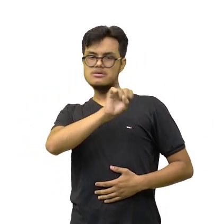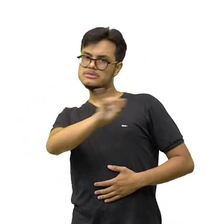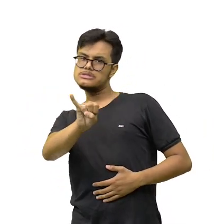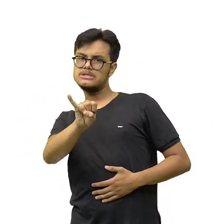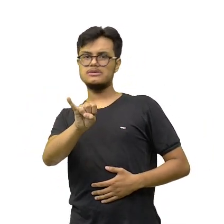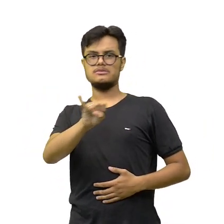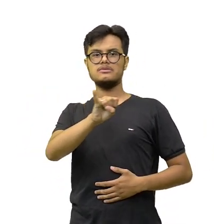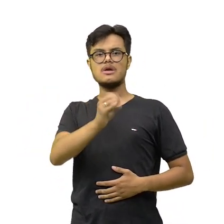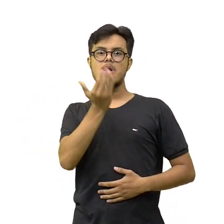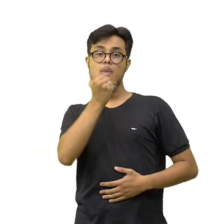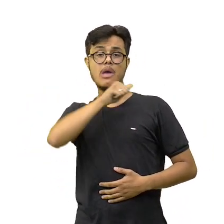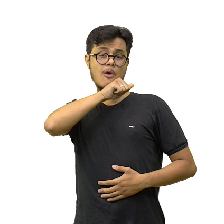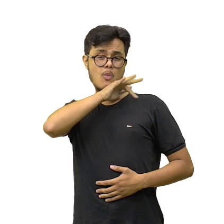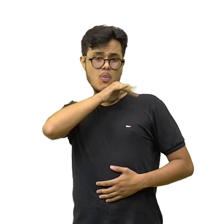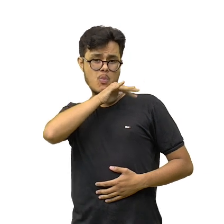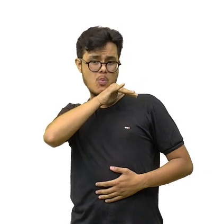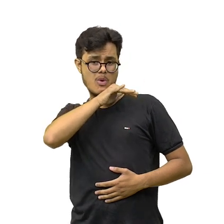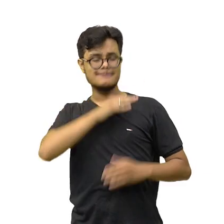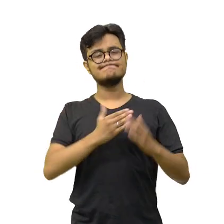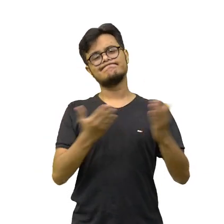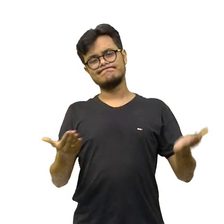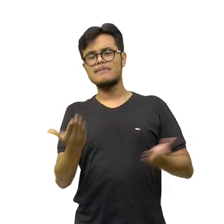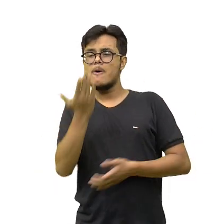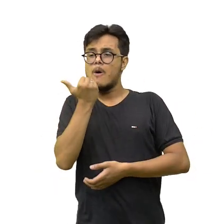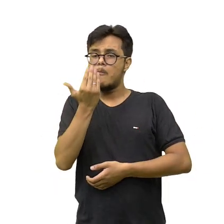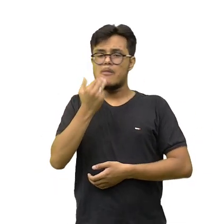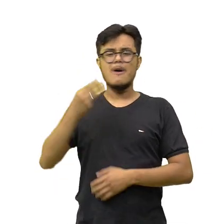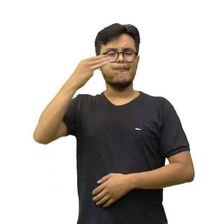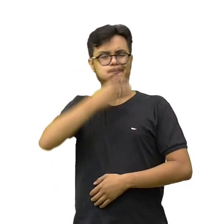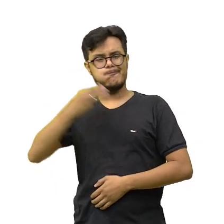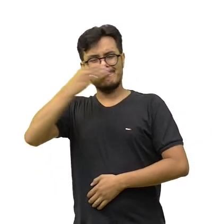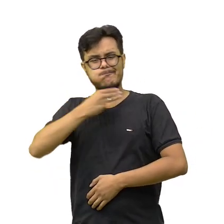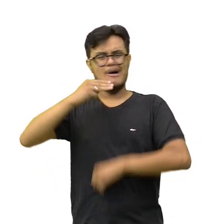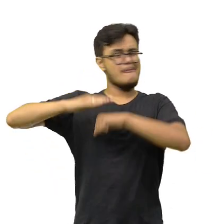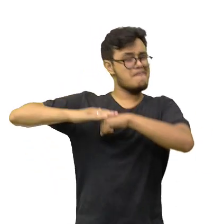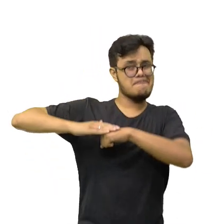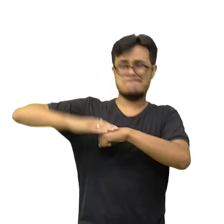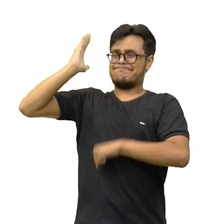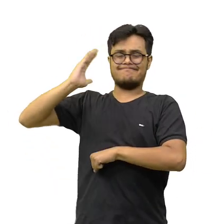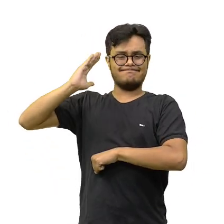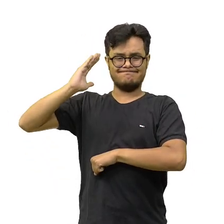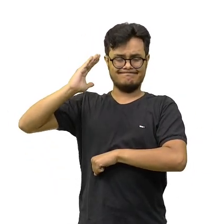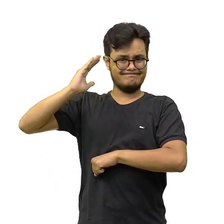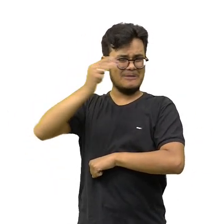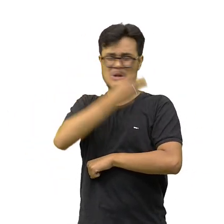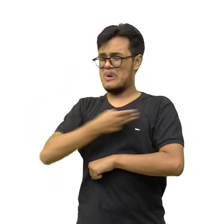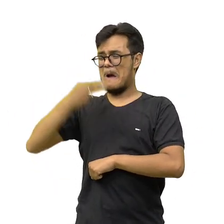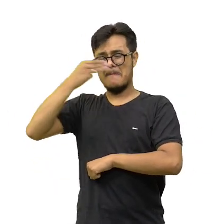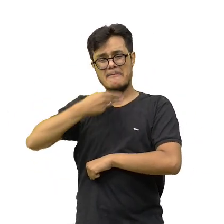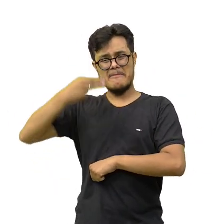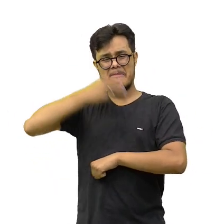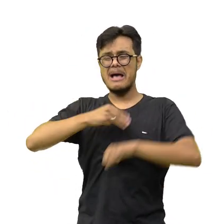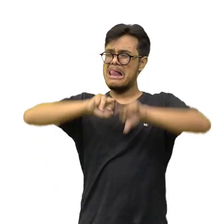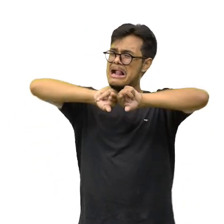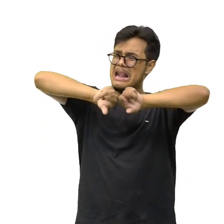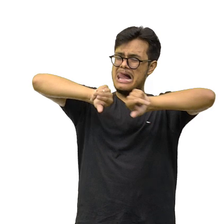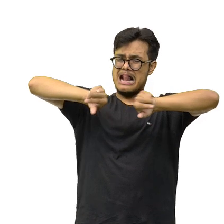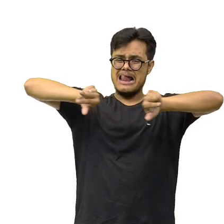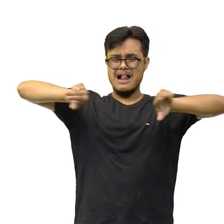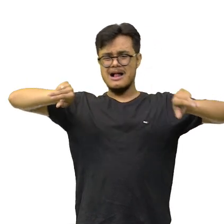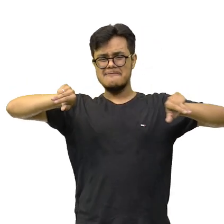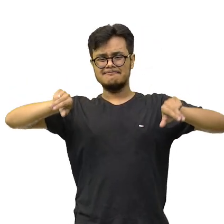hábitos alimentares fazem com que você consuma carboidratos em excesso, muito doce, muito açúcar,